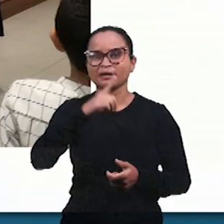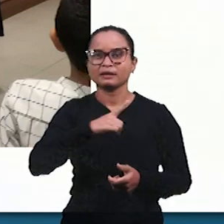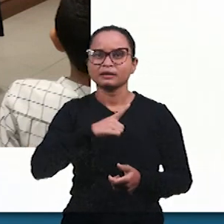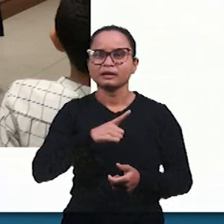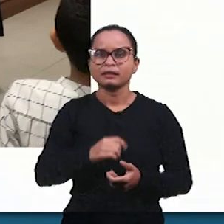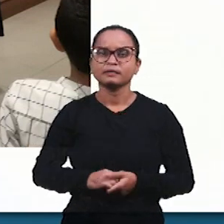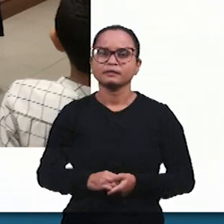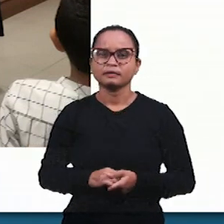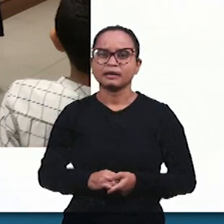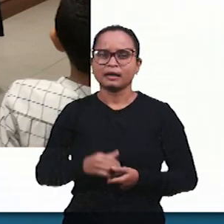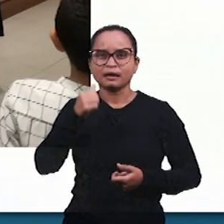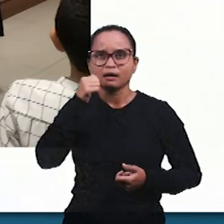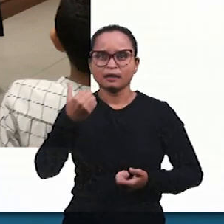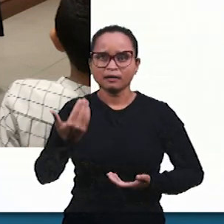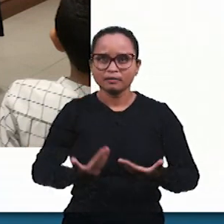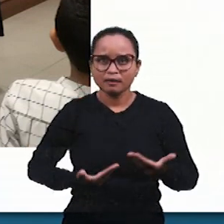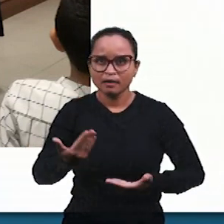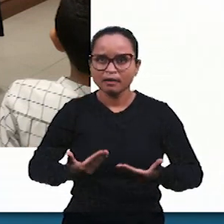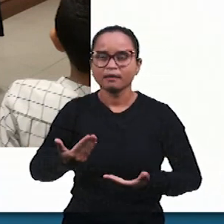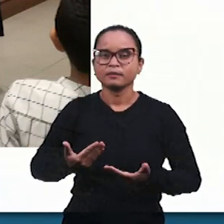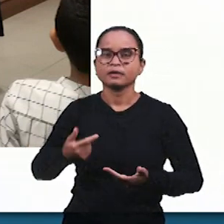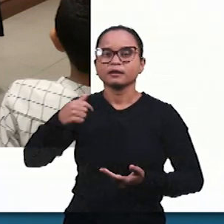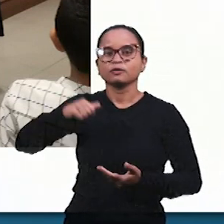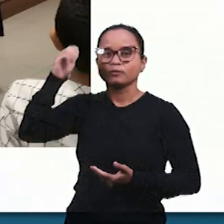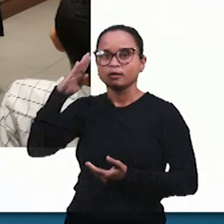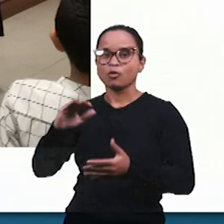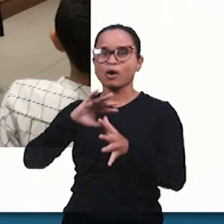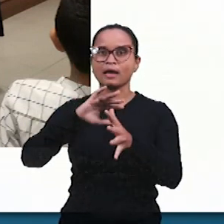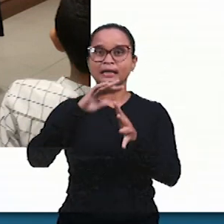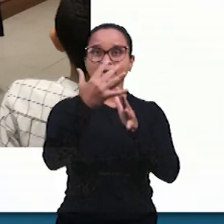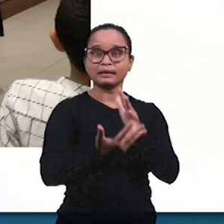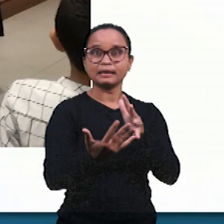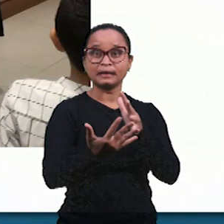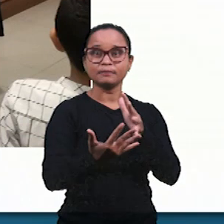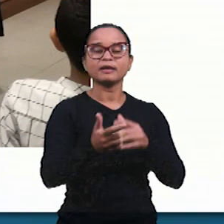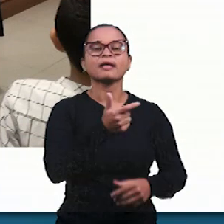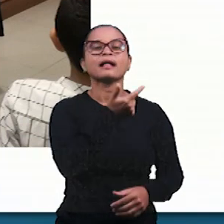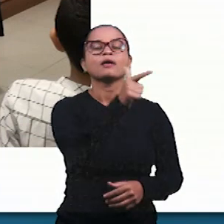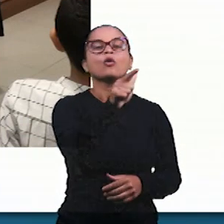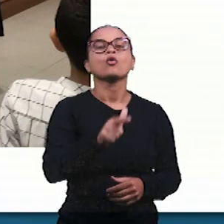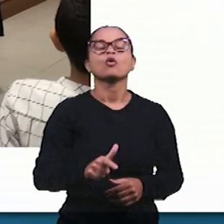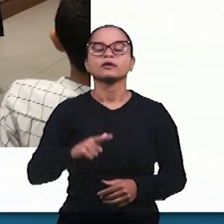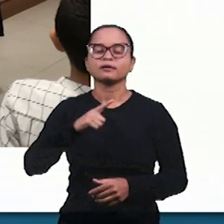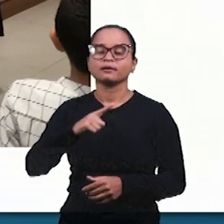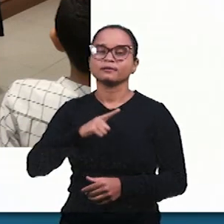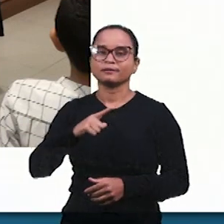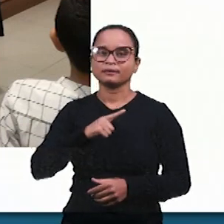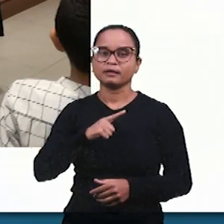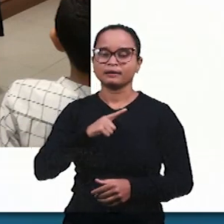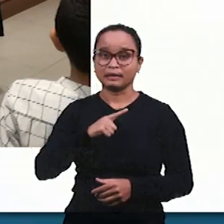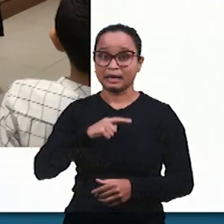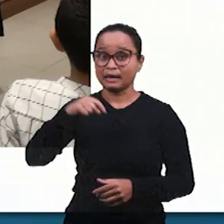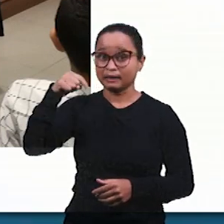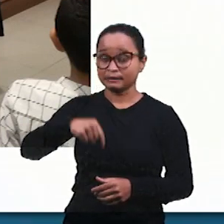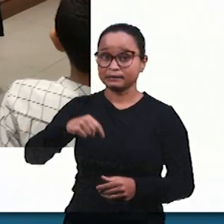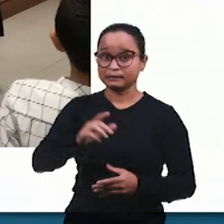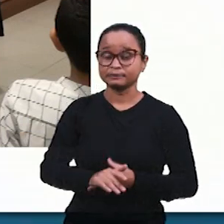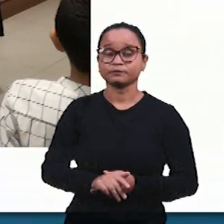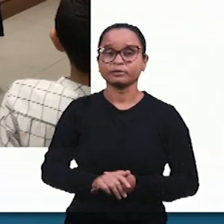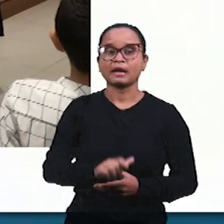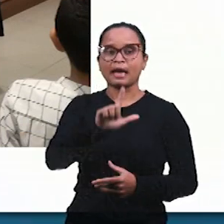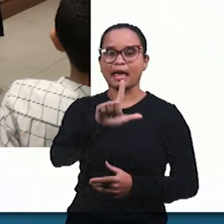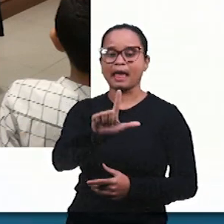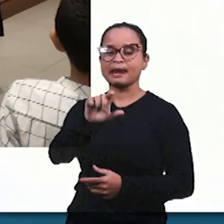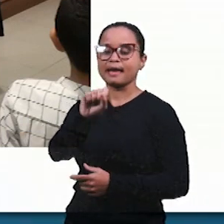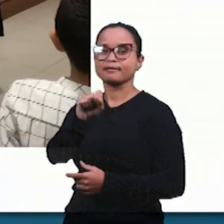trabalho que no Brasil seria de Libras, lá é uma outra nomenclatura se dá, porque Libras é língua brasileira de sinais, mas a irmã